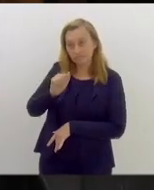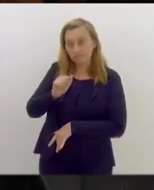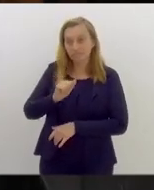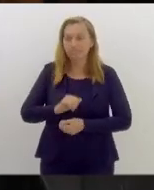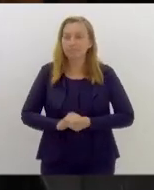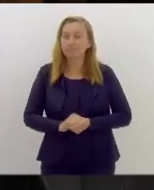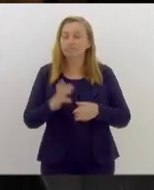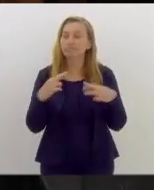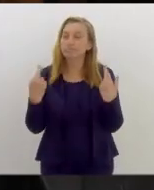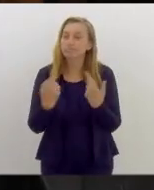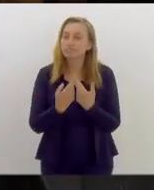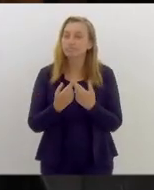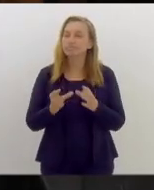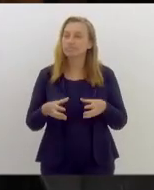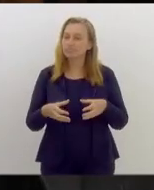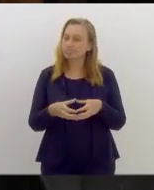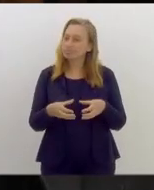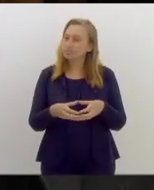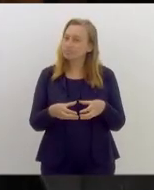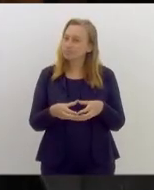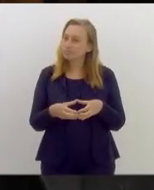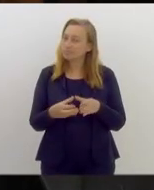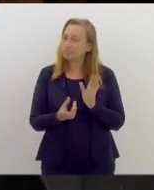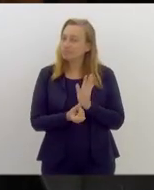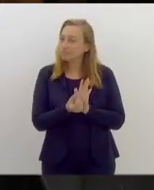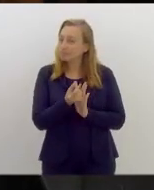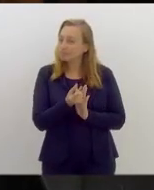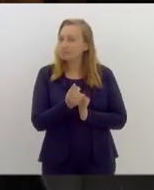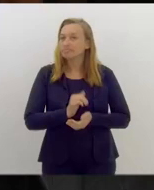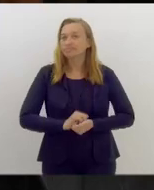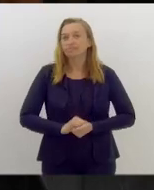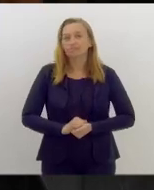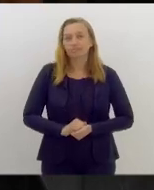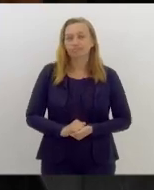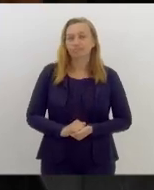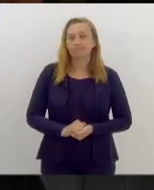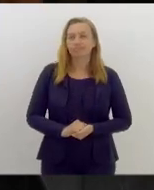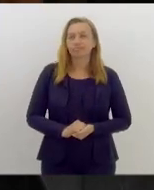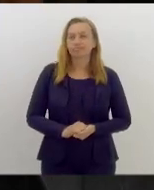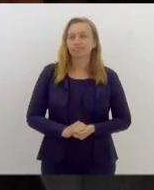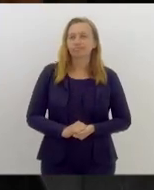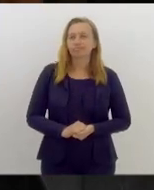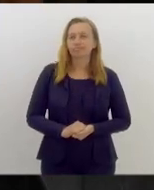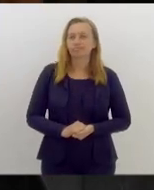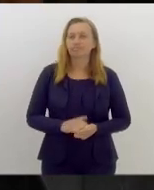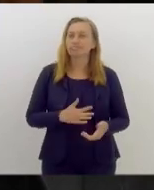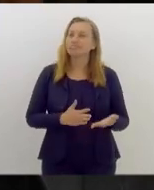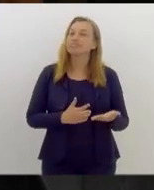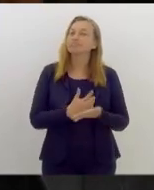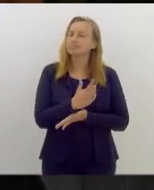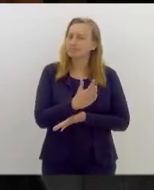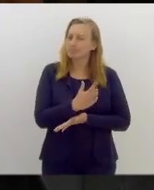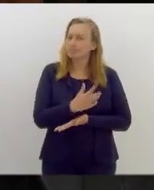a reunião da Comissão de Orçamento, que aprovou